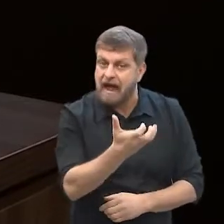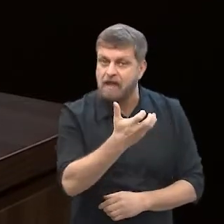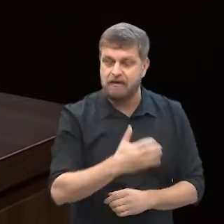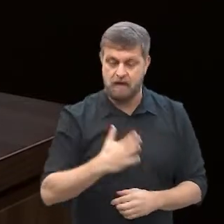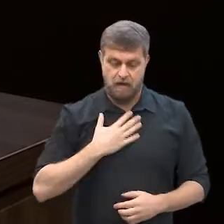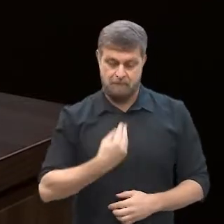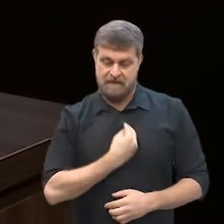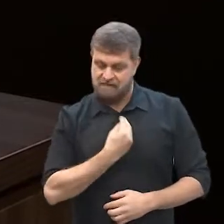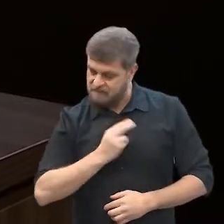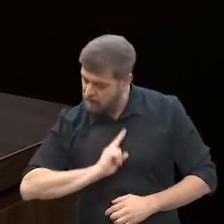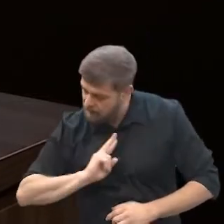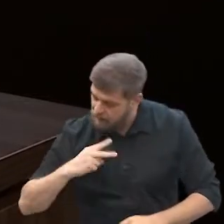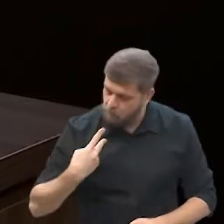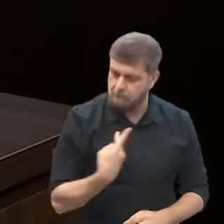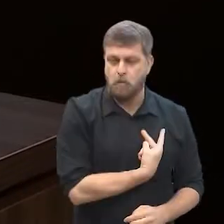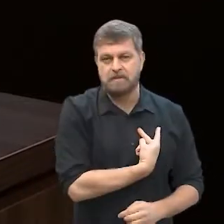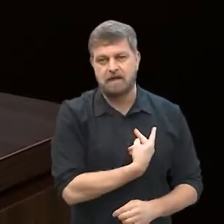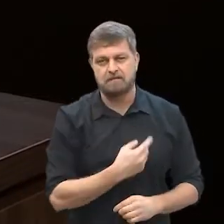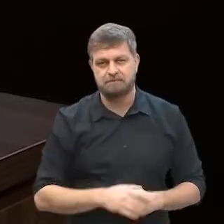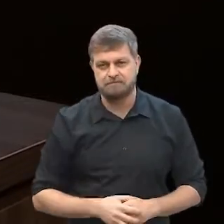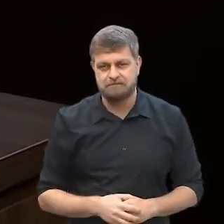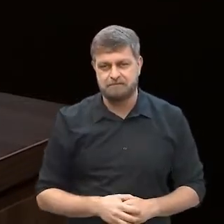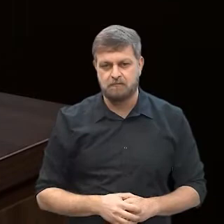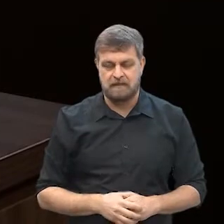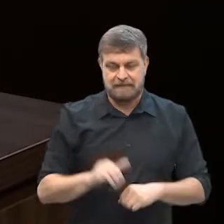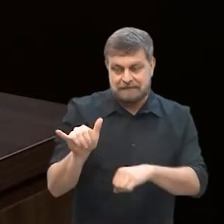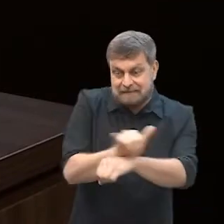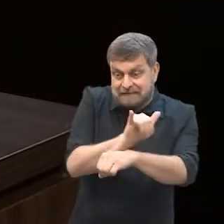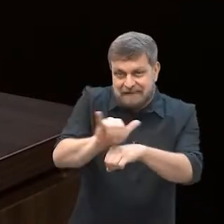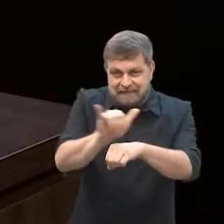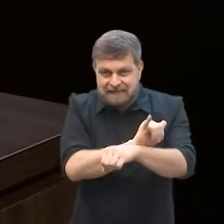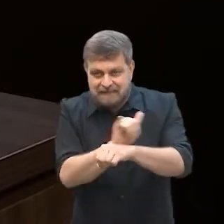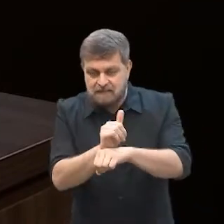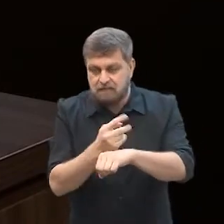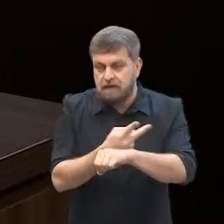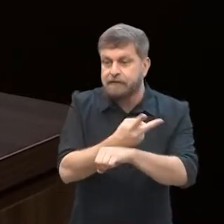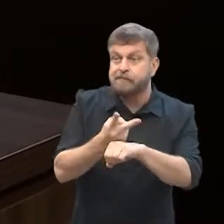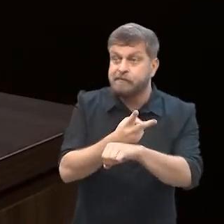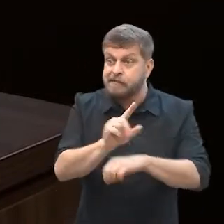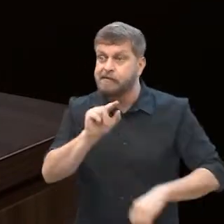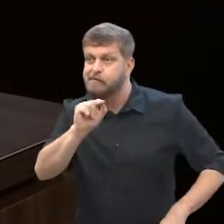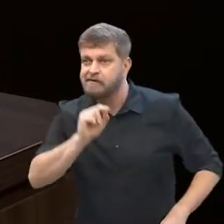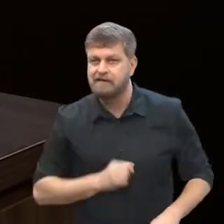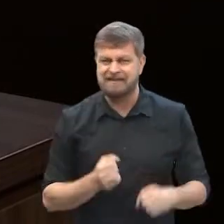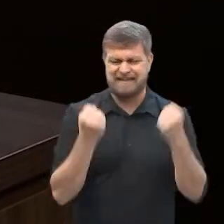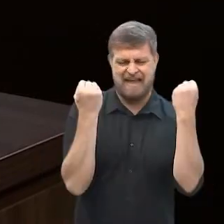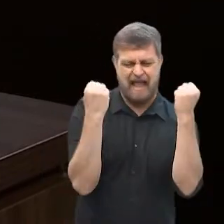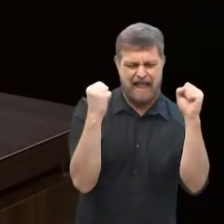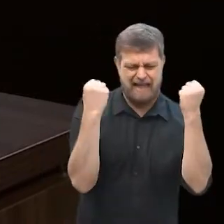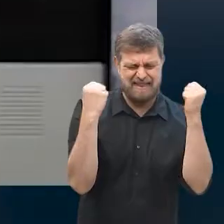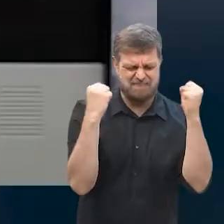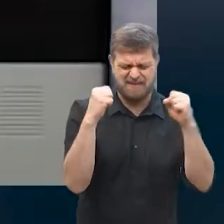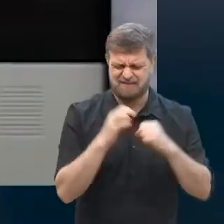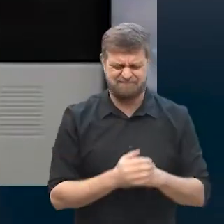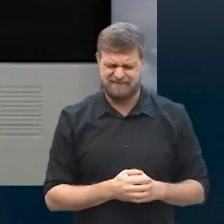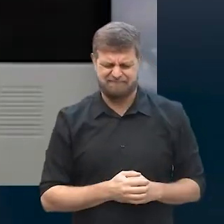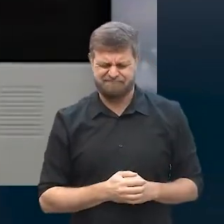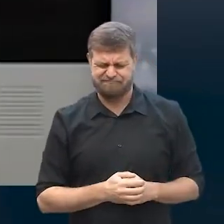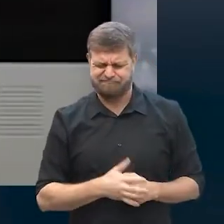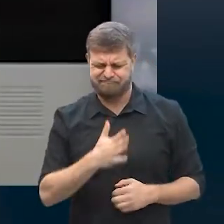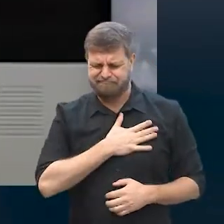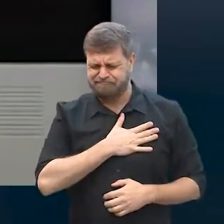de vida. E daí eu comecei a procurar alternativas, procurei academia, mas a academia não era algo que me